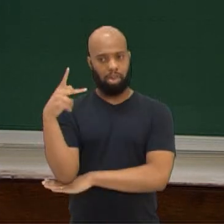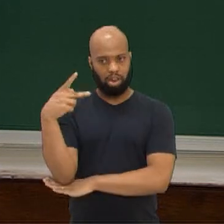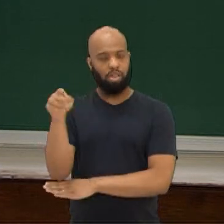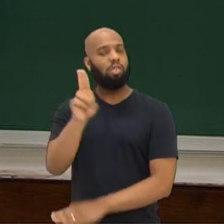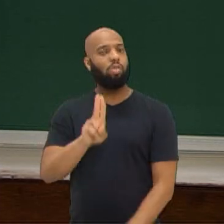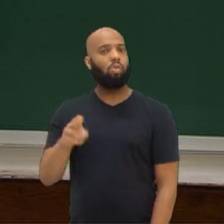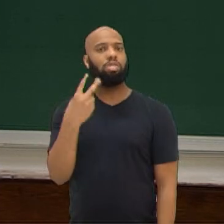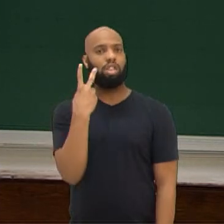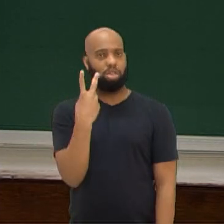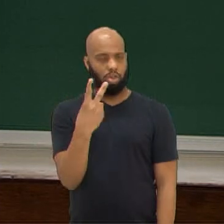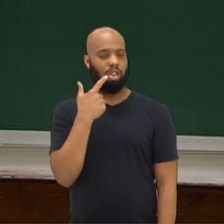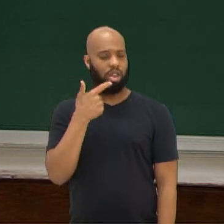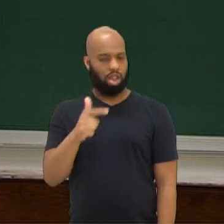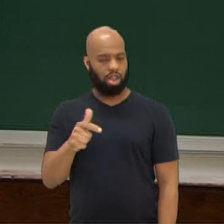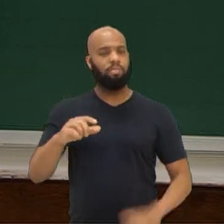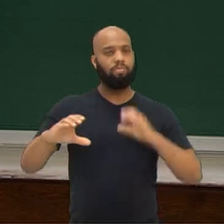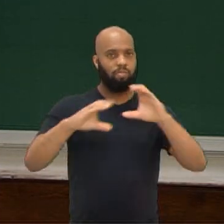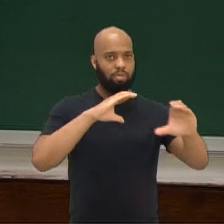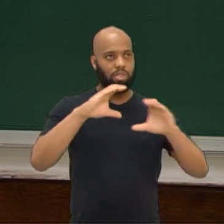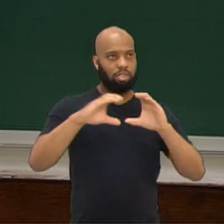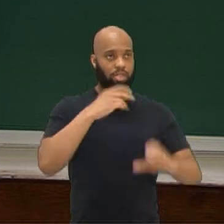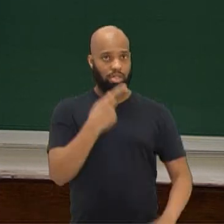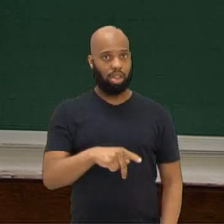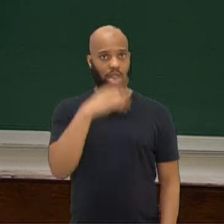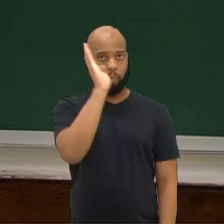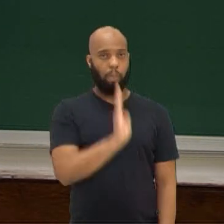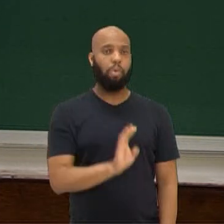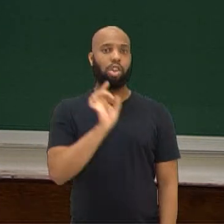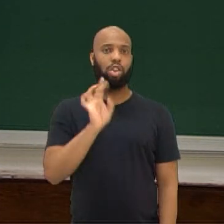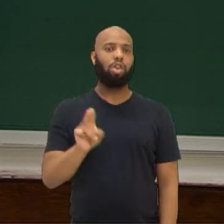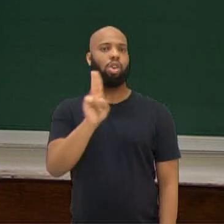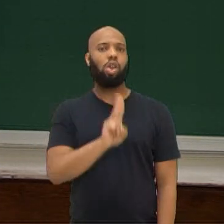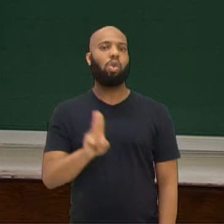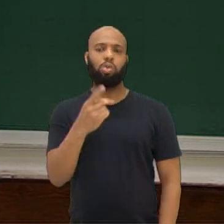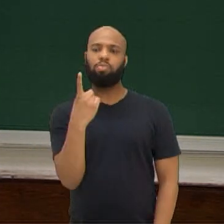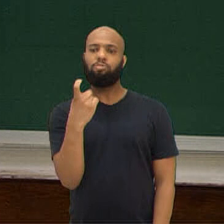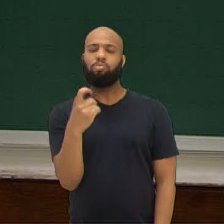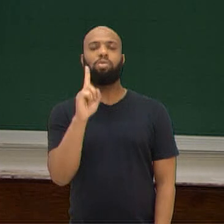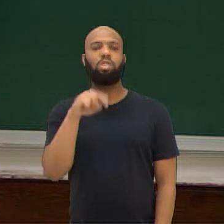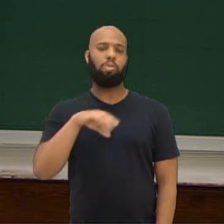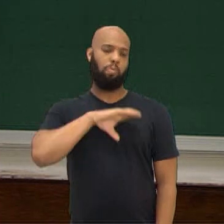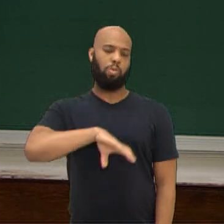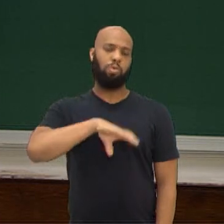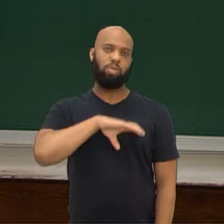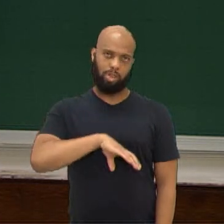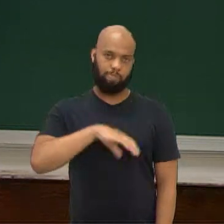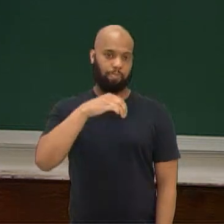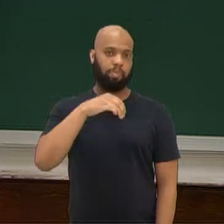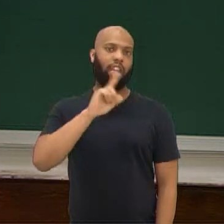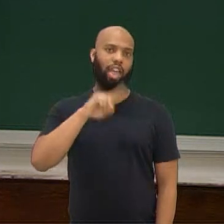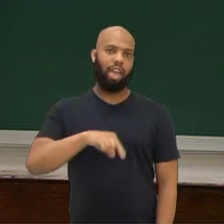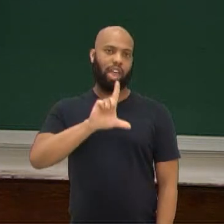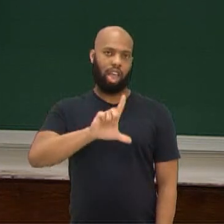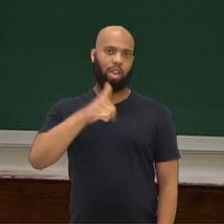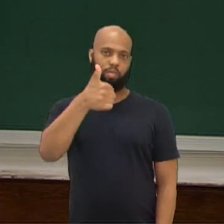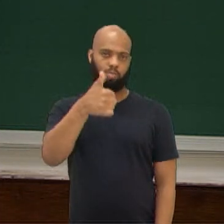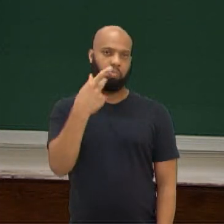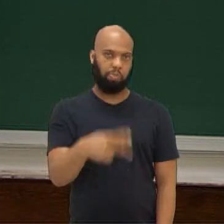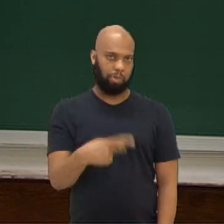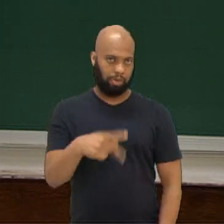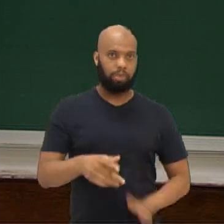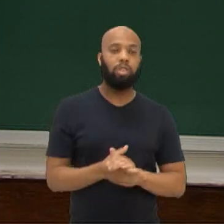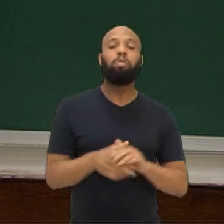comunicar. E nós outros brasileiros, monolíngues, utilizamos o português como língua madre, sim? Por isso é importante que